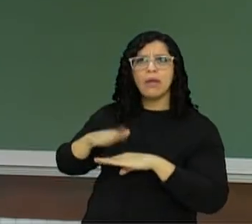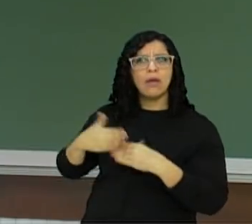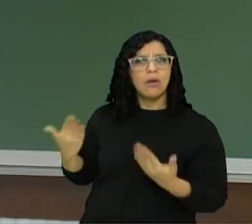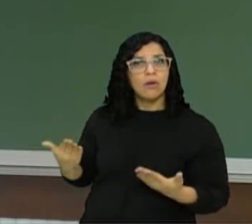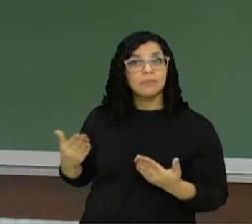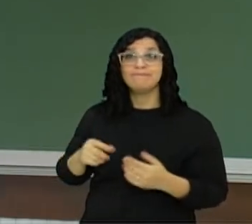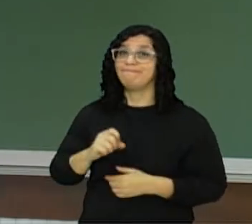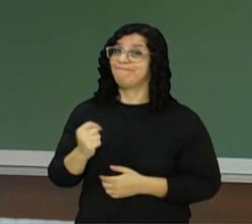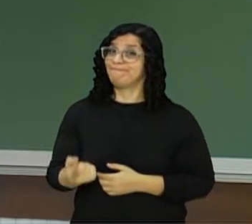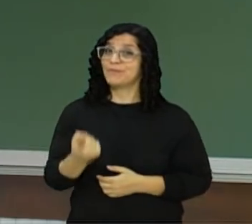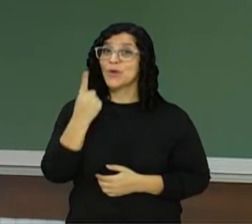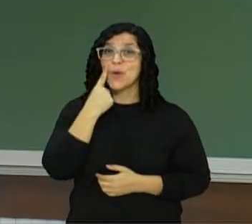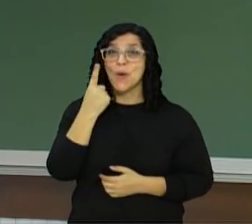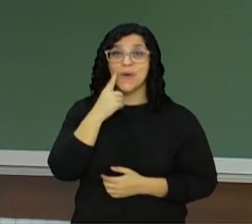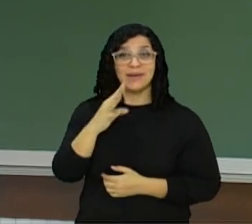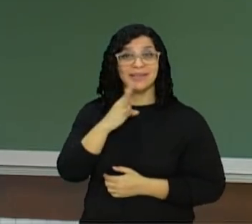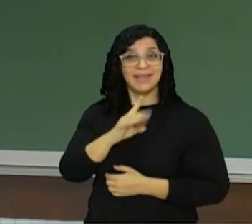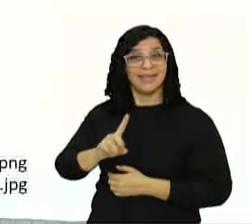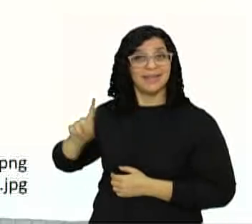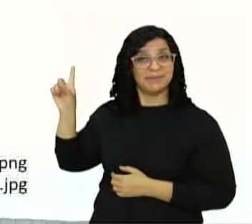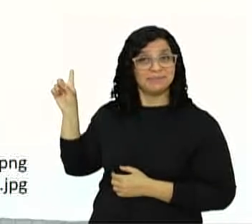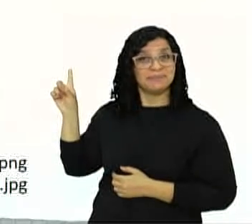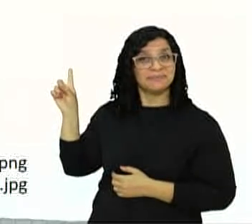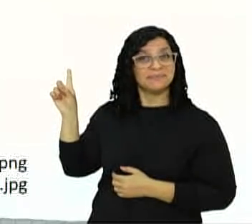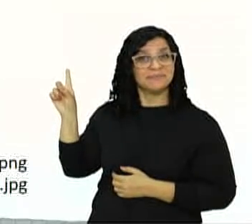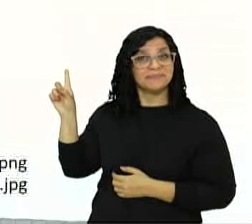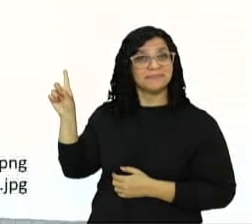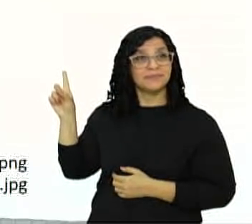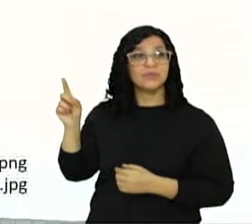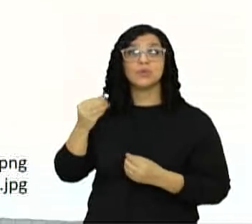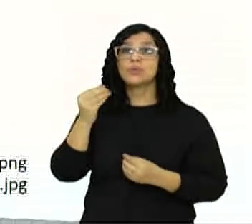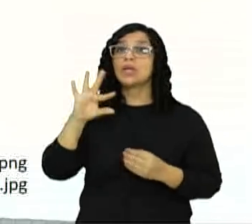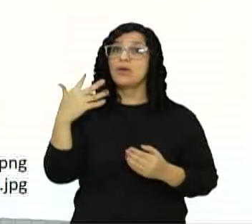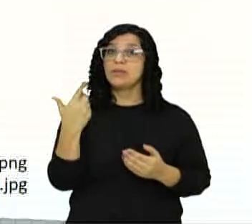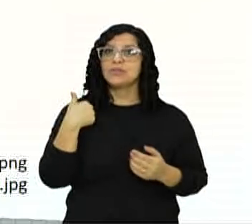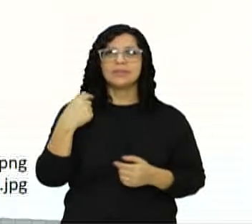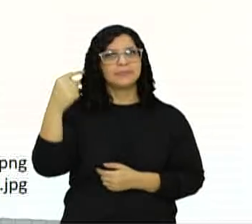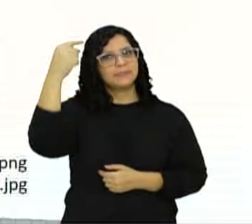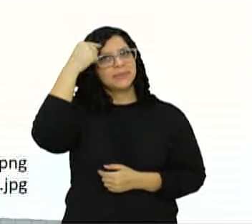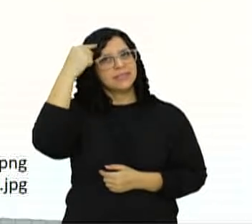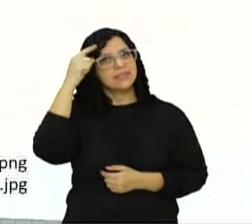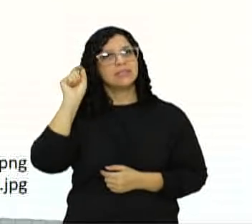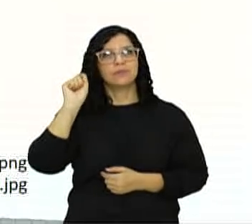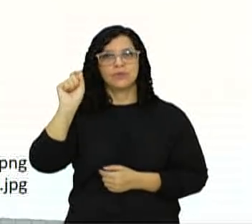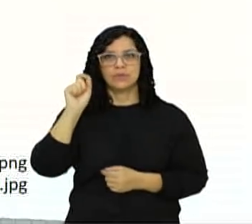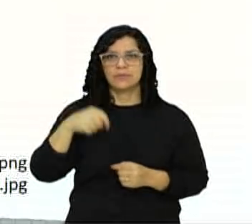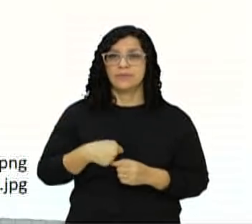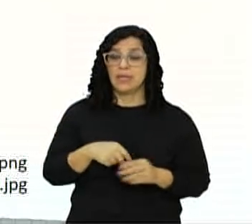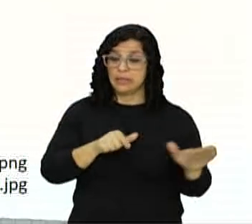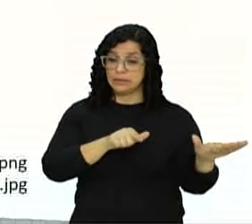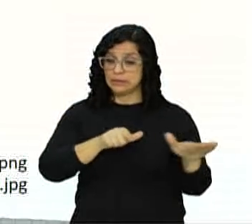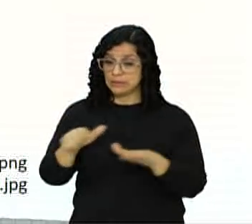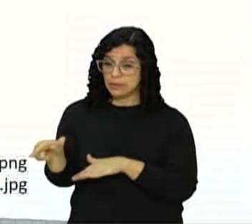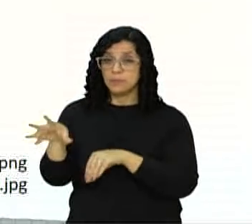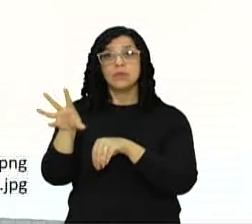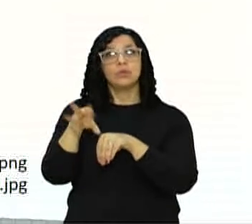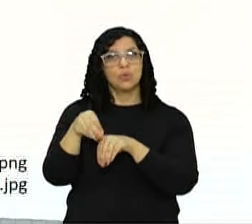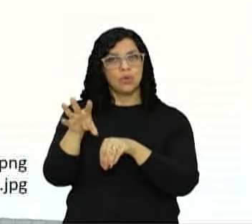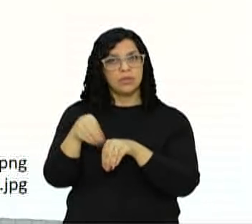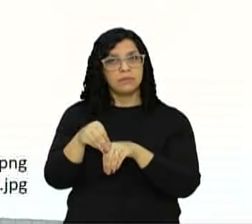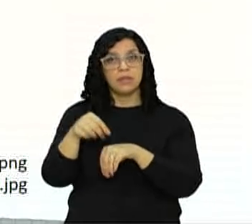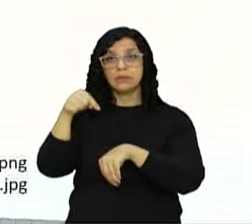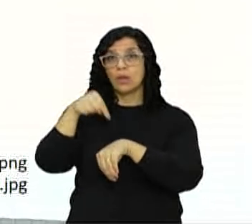meu? Olha que legal essa tela. Olha o que nós pensamos. Se essa Semana do Conhecimento